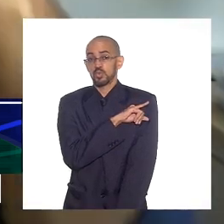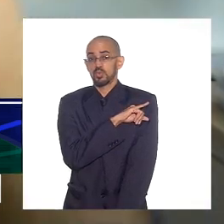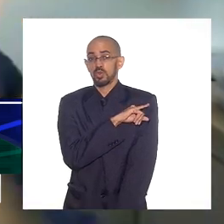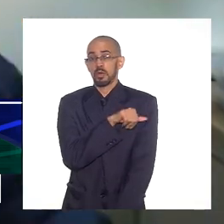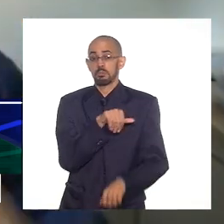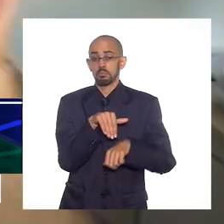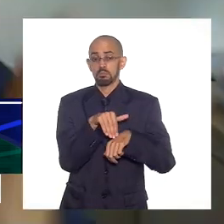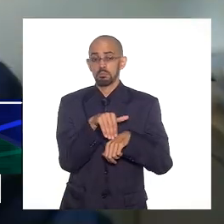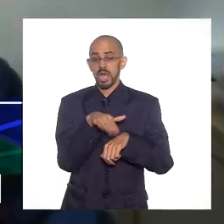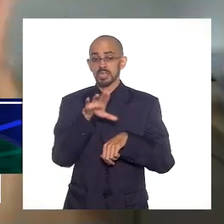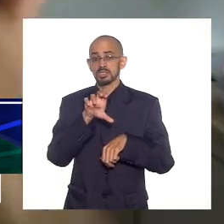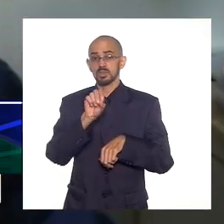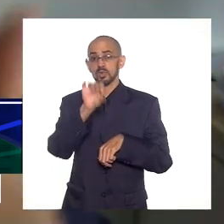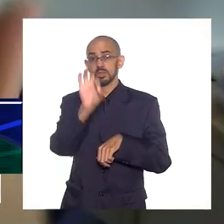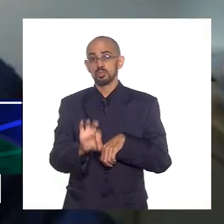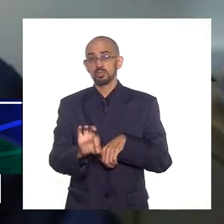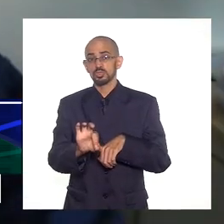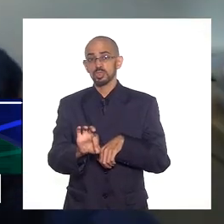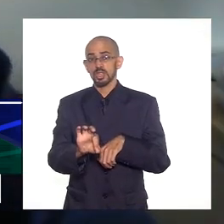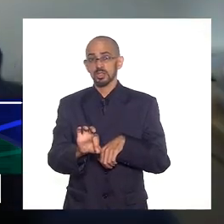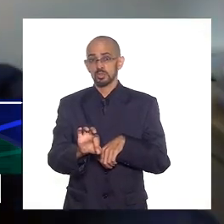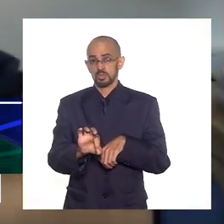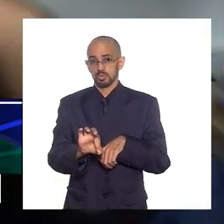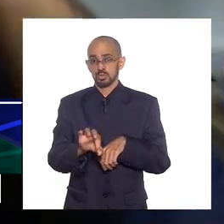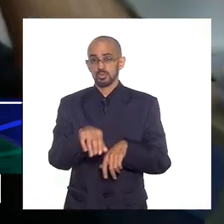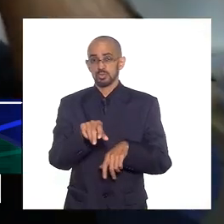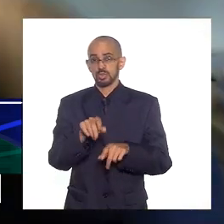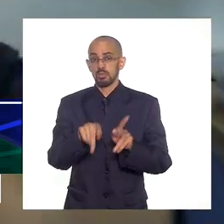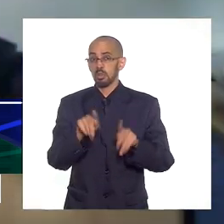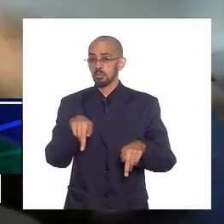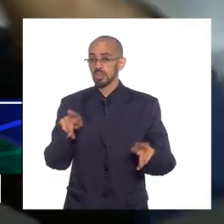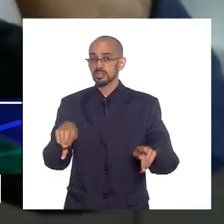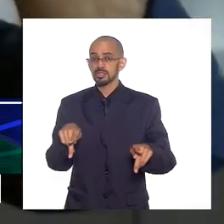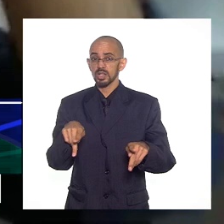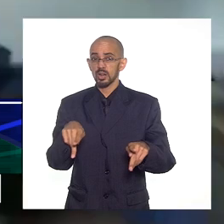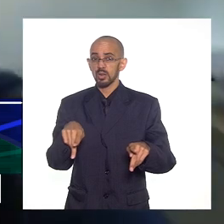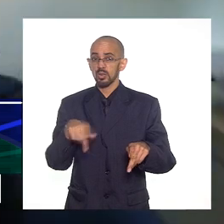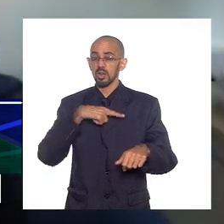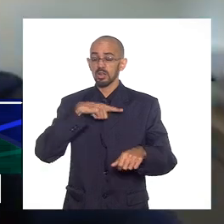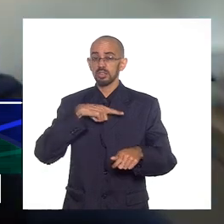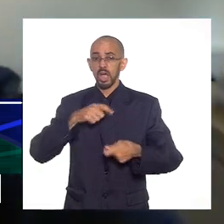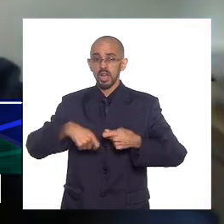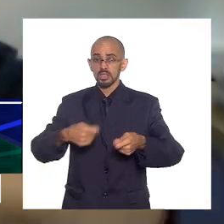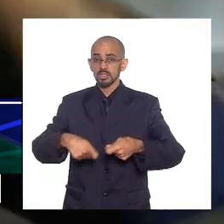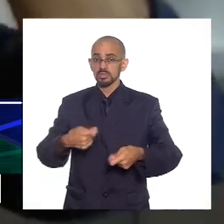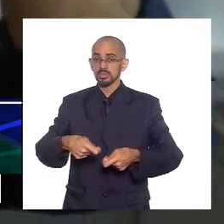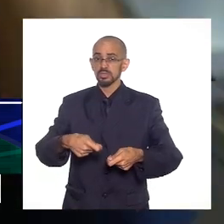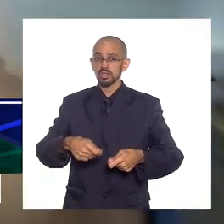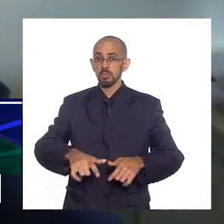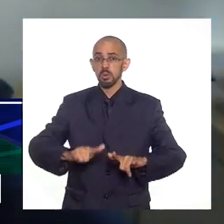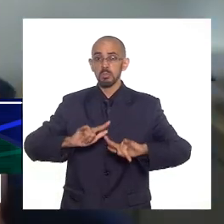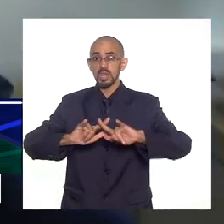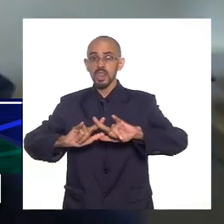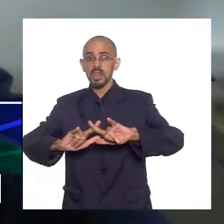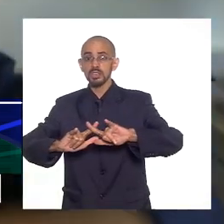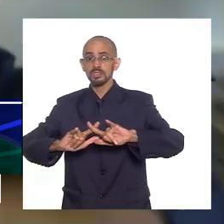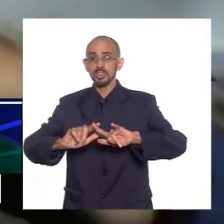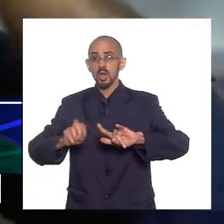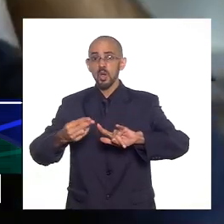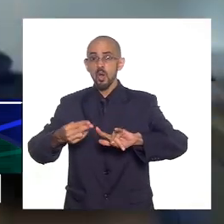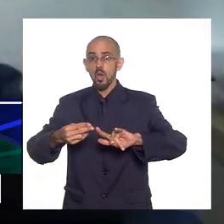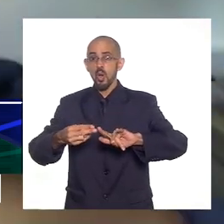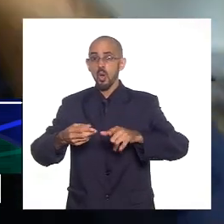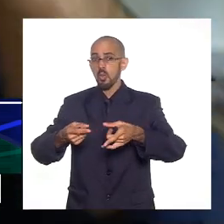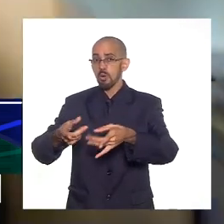de 50% do território está dominada por milícia ou narcotráfico ou